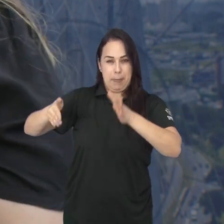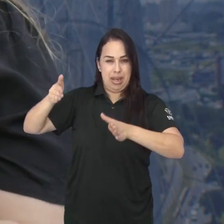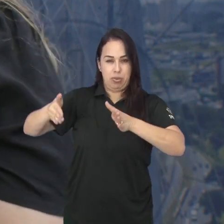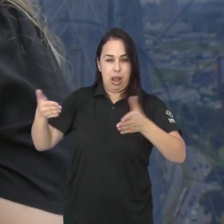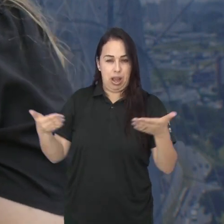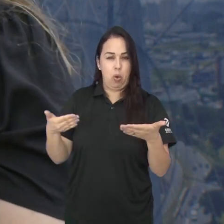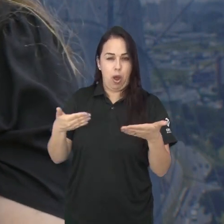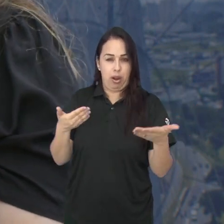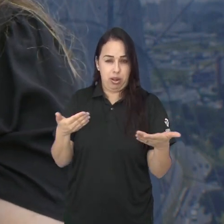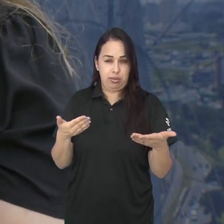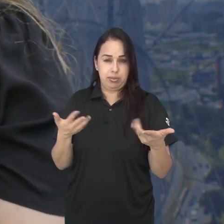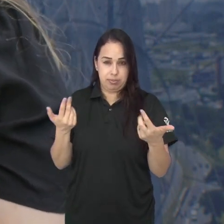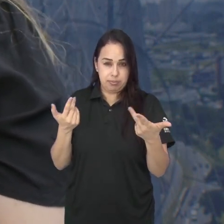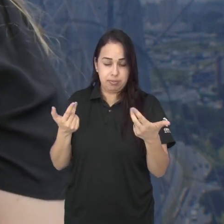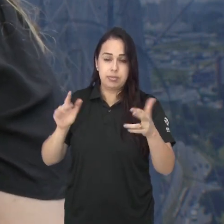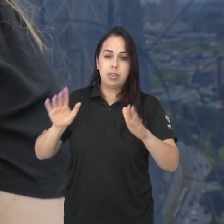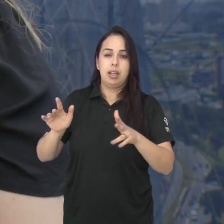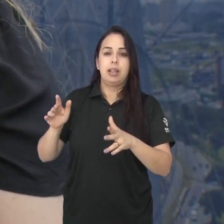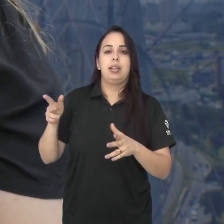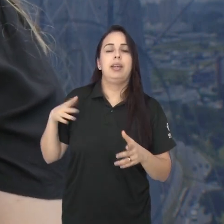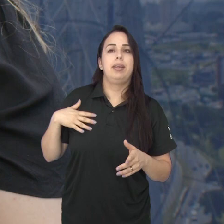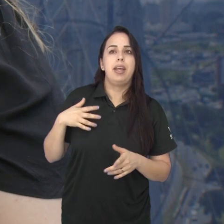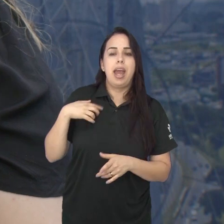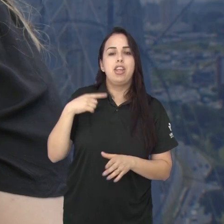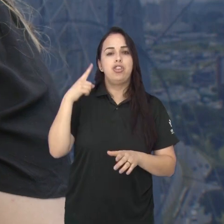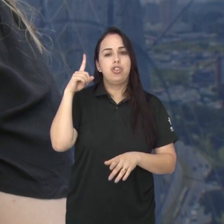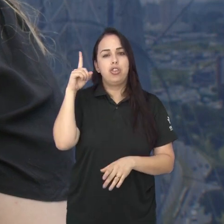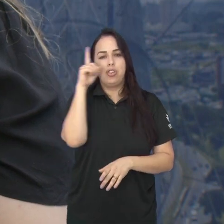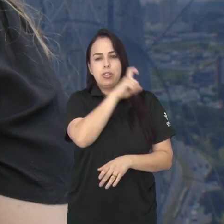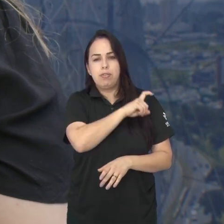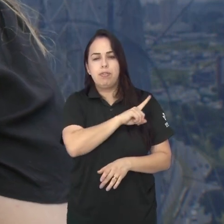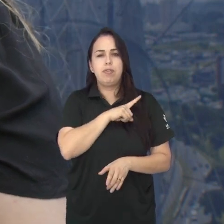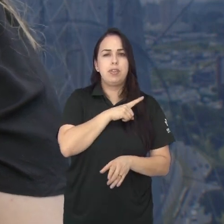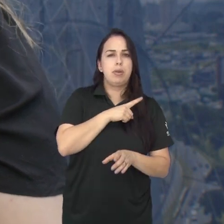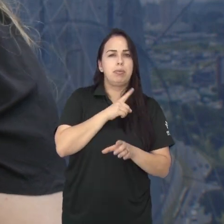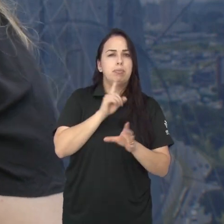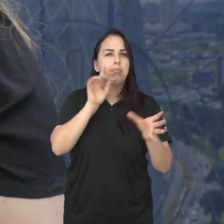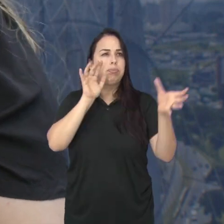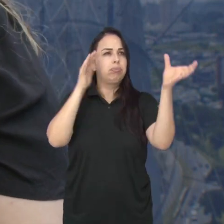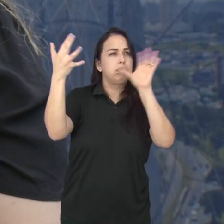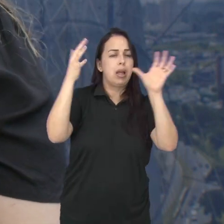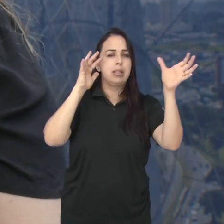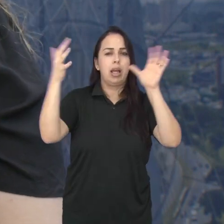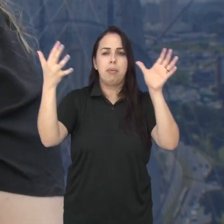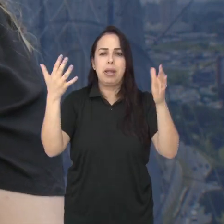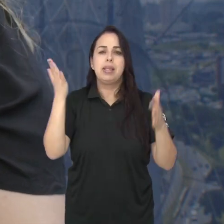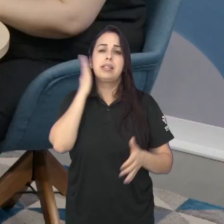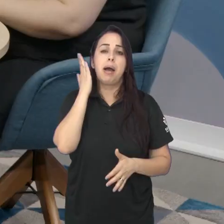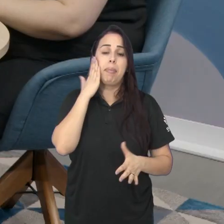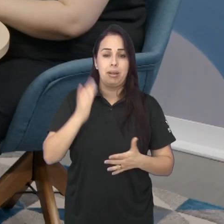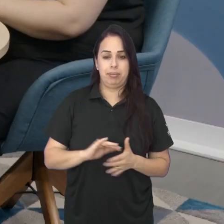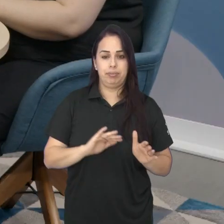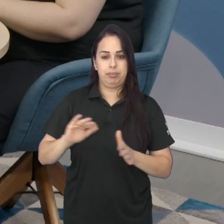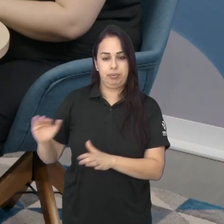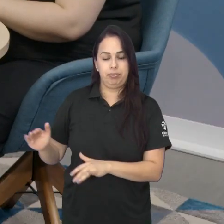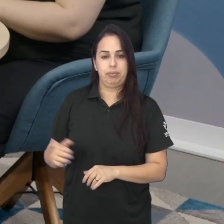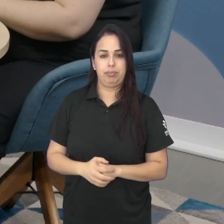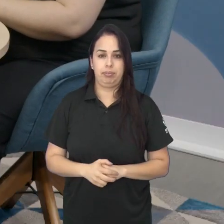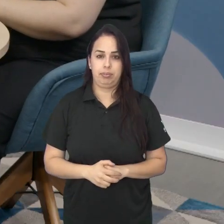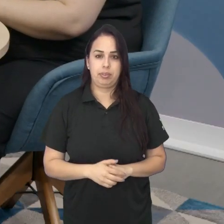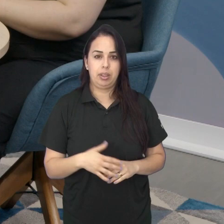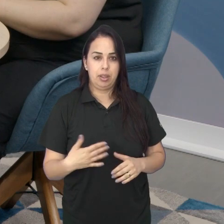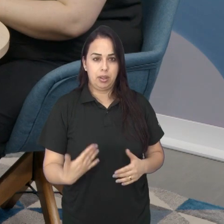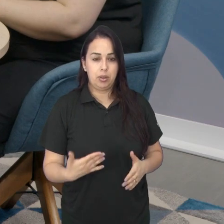que é a época que a gente está hoje, eu tenho uma dificuldade de prever as minhas precipitações. Joia.